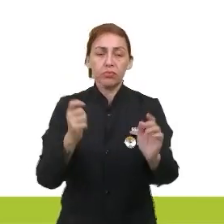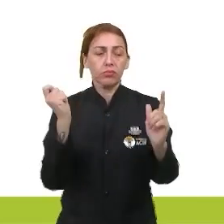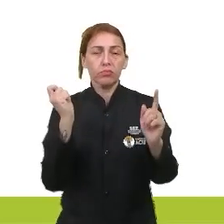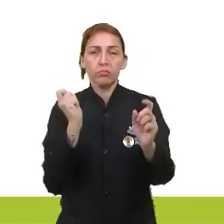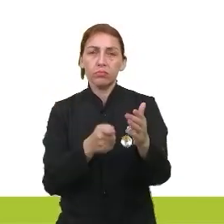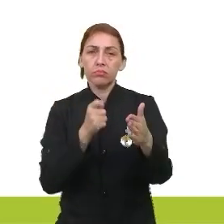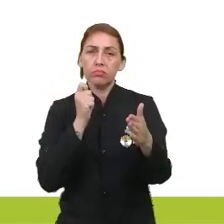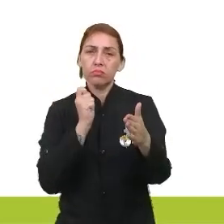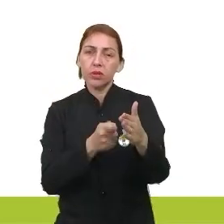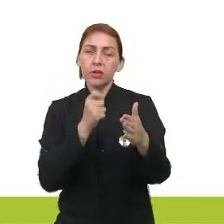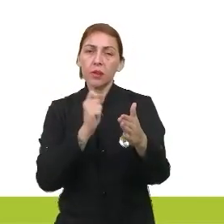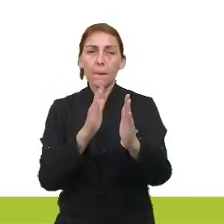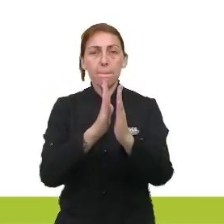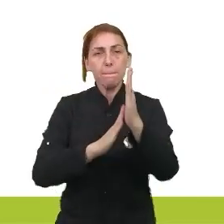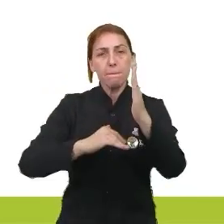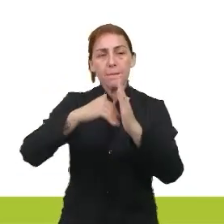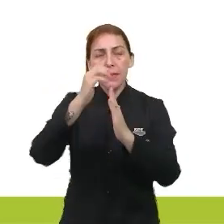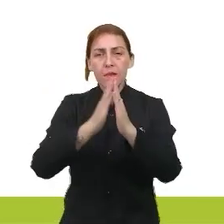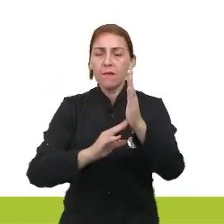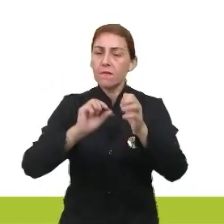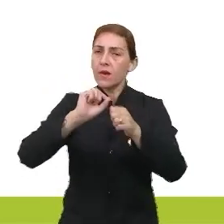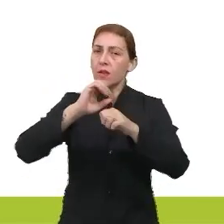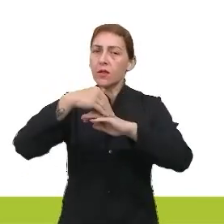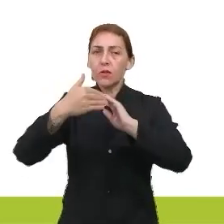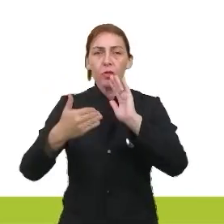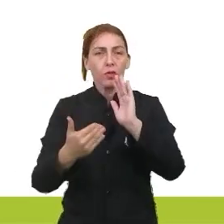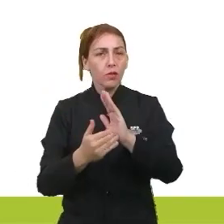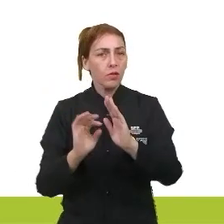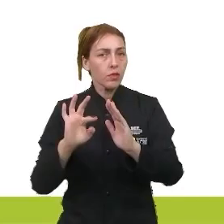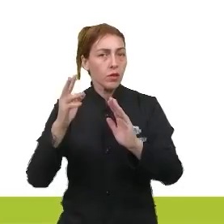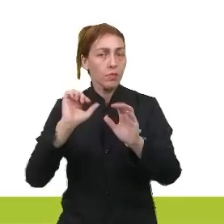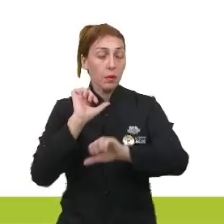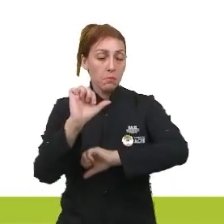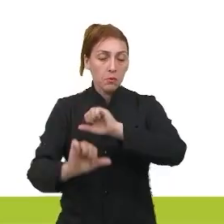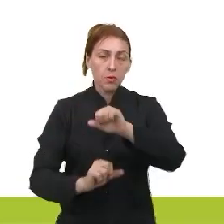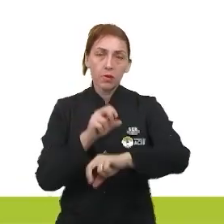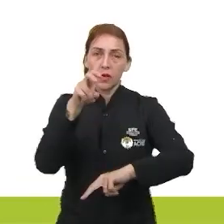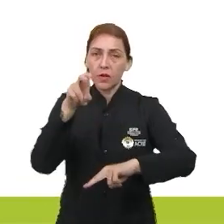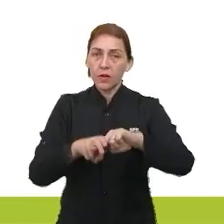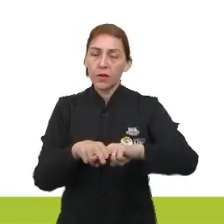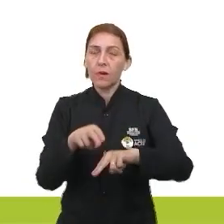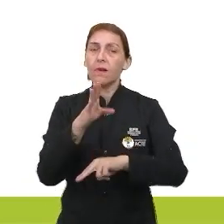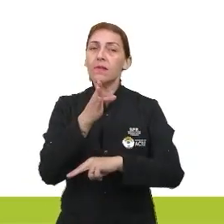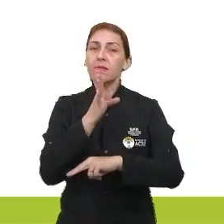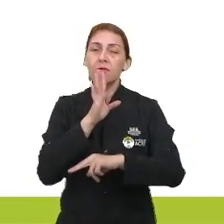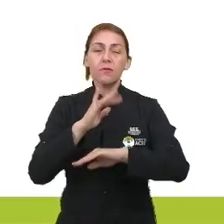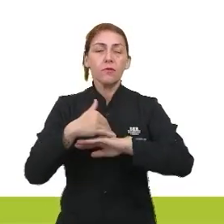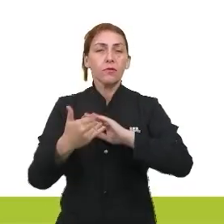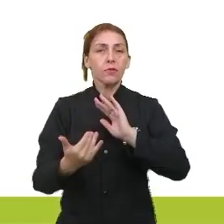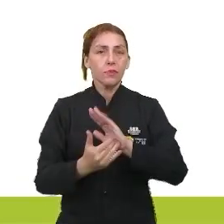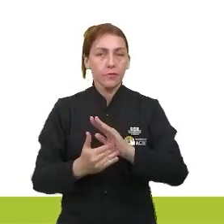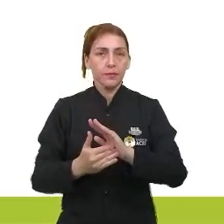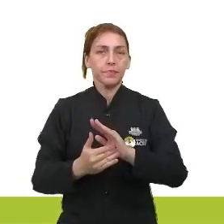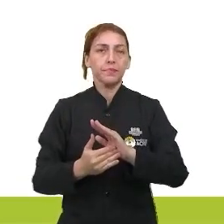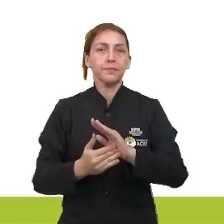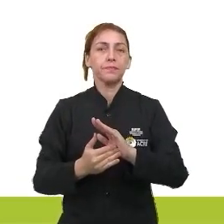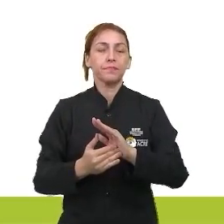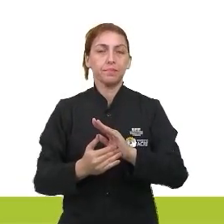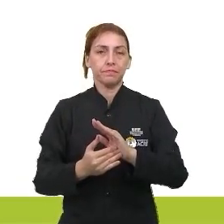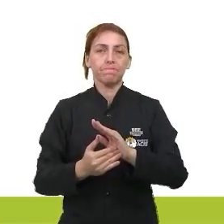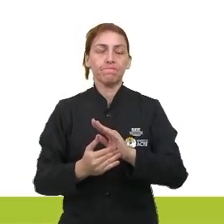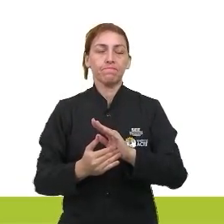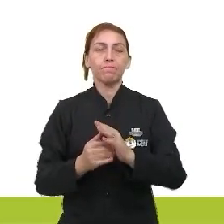prega tudo direitinho, pinta, ele faz todo o processo. Então ele conhece todo o processo, tá